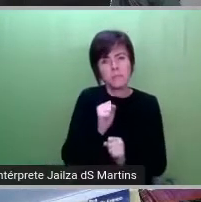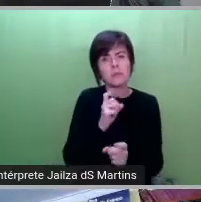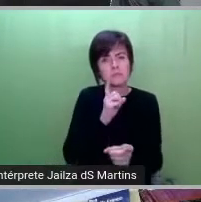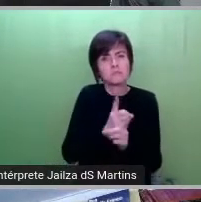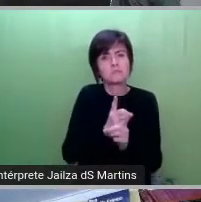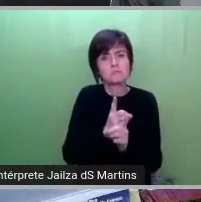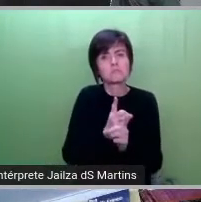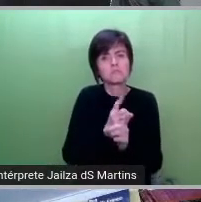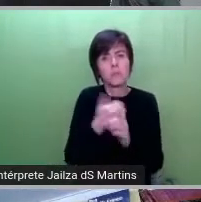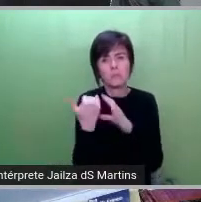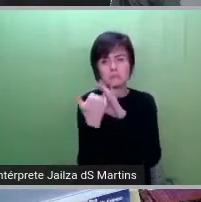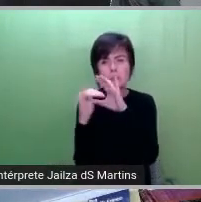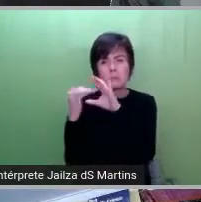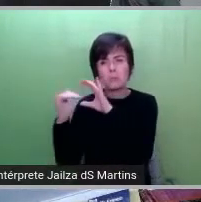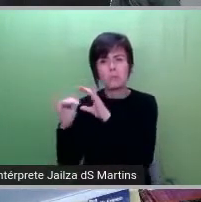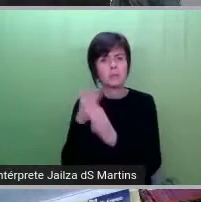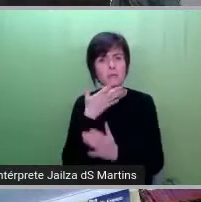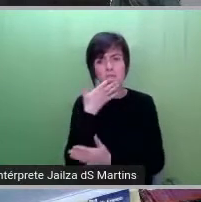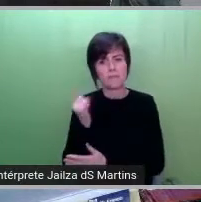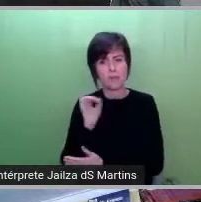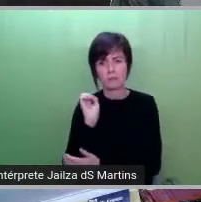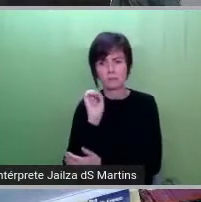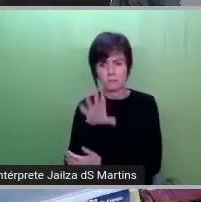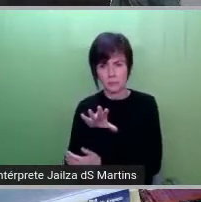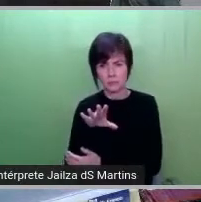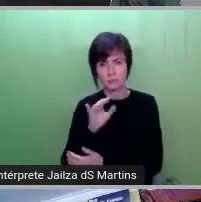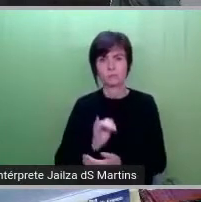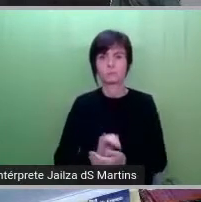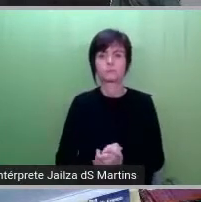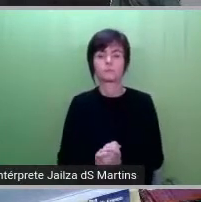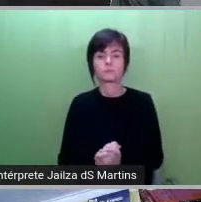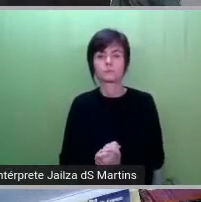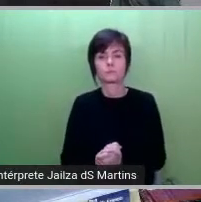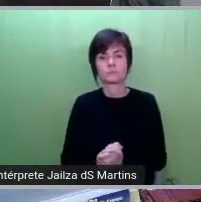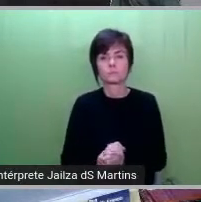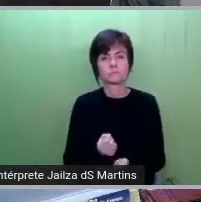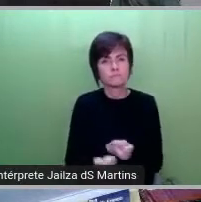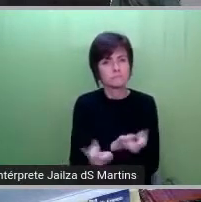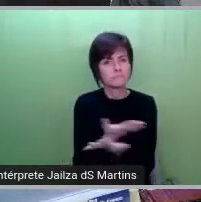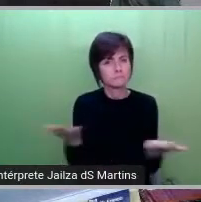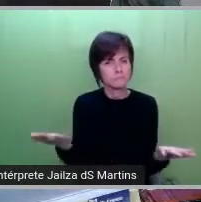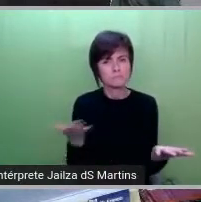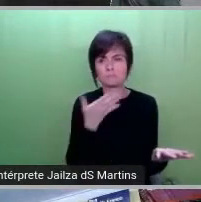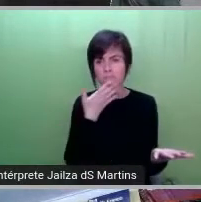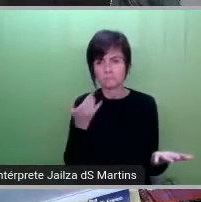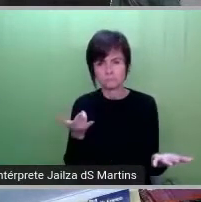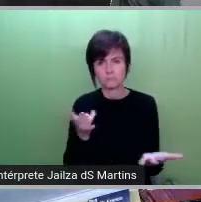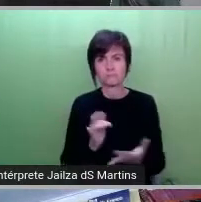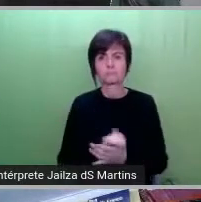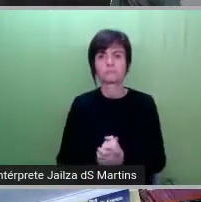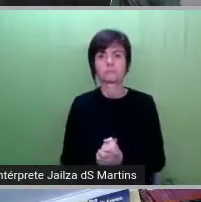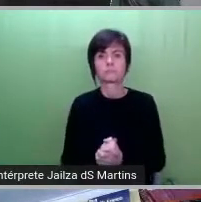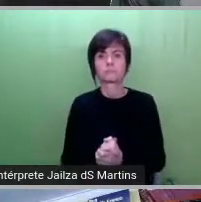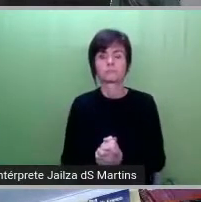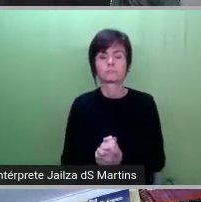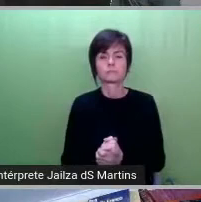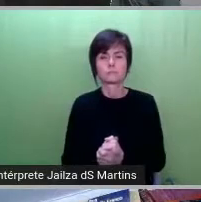tenho planilhas, gráficos preparados para distribuir. Tá?